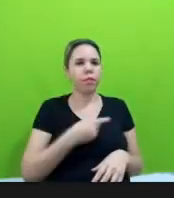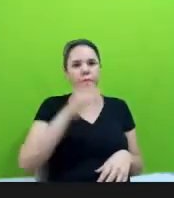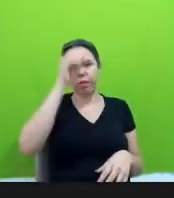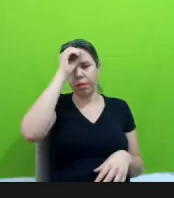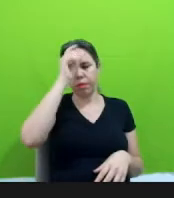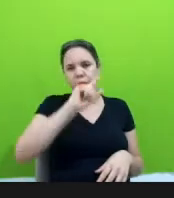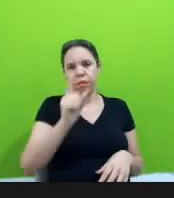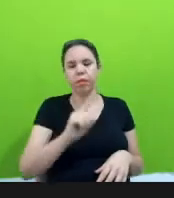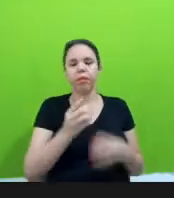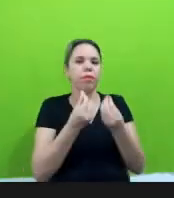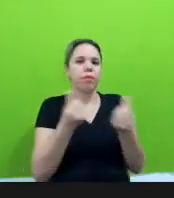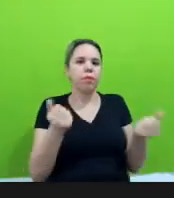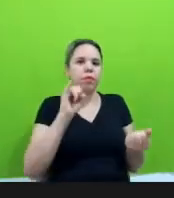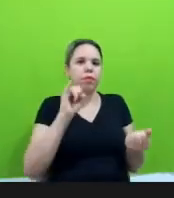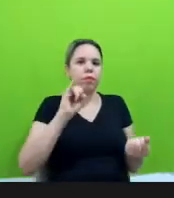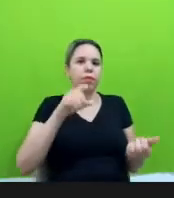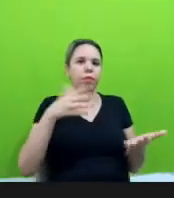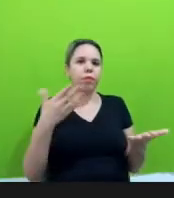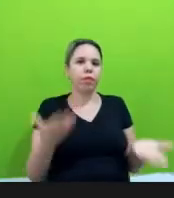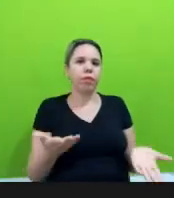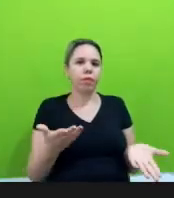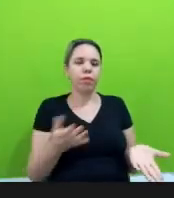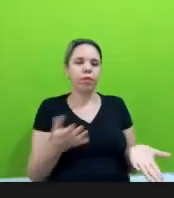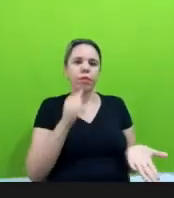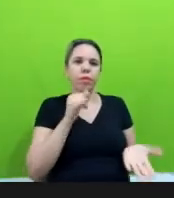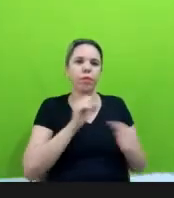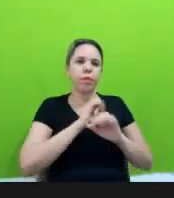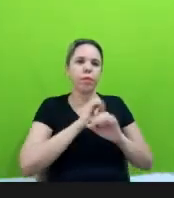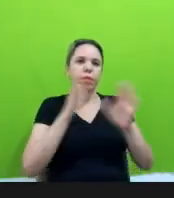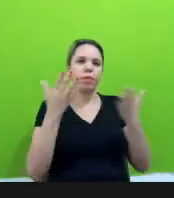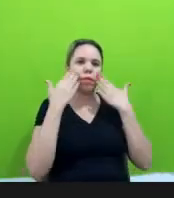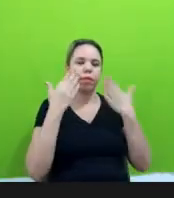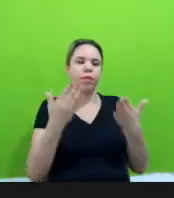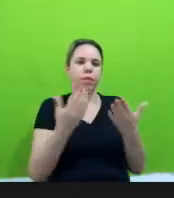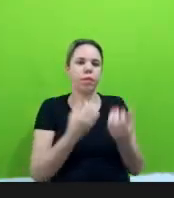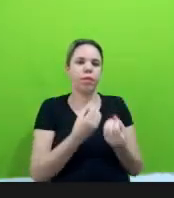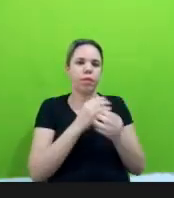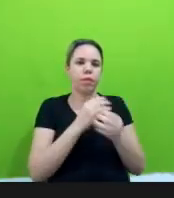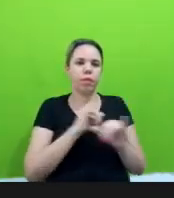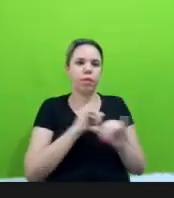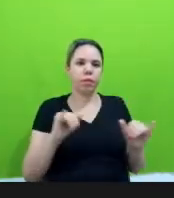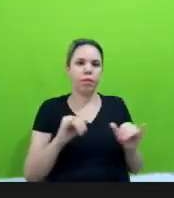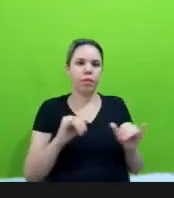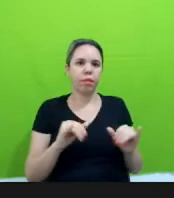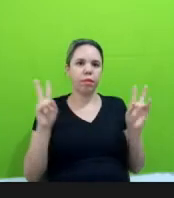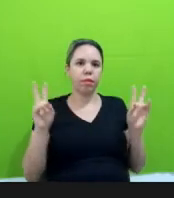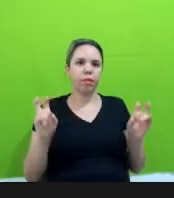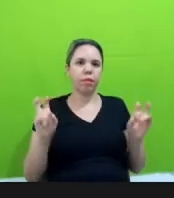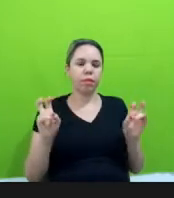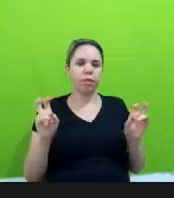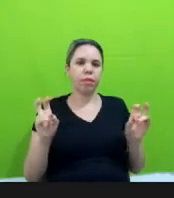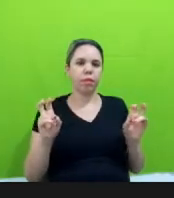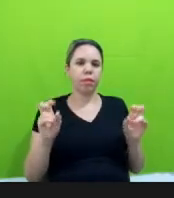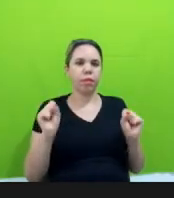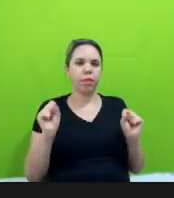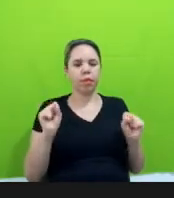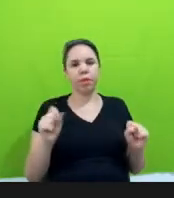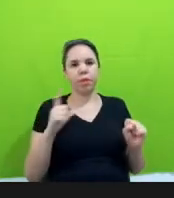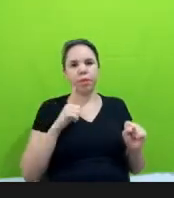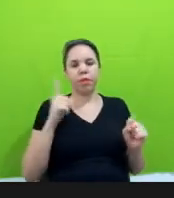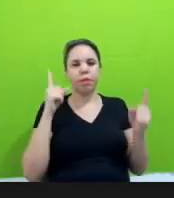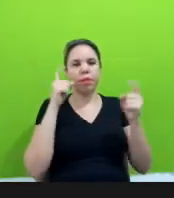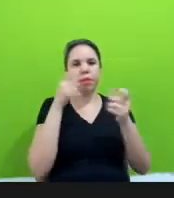sensibilidade do que se vai jogar à luz de alguma informação que é colocada sobre publicidade, também pode ter alguma